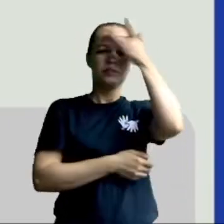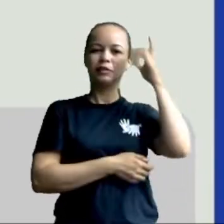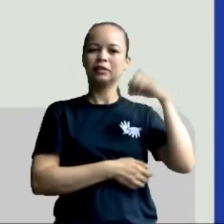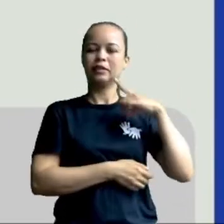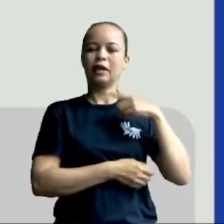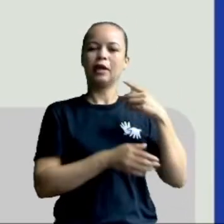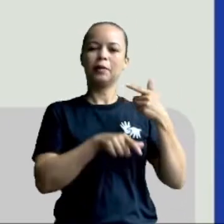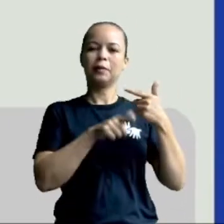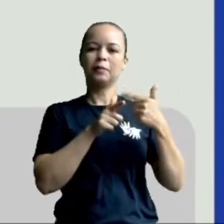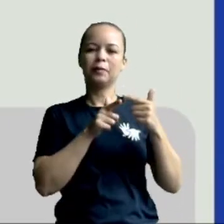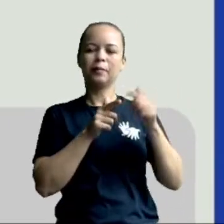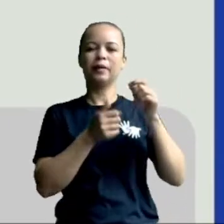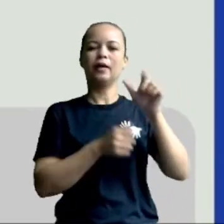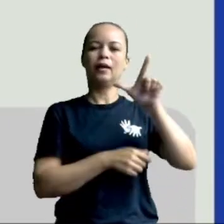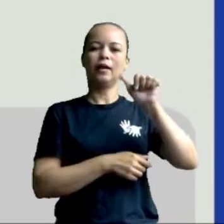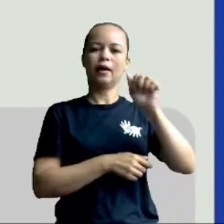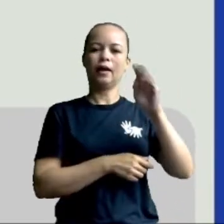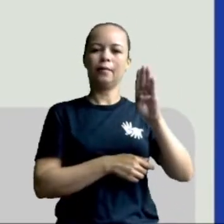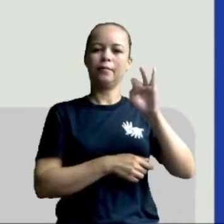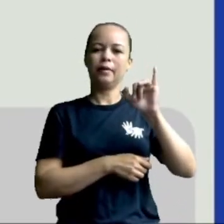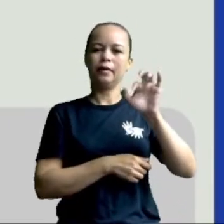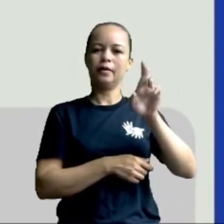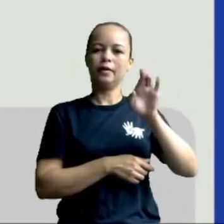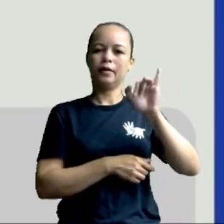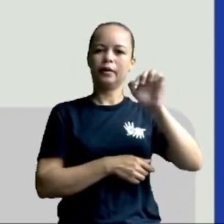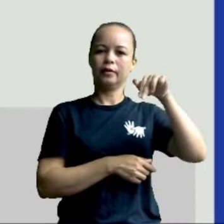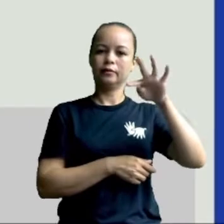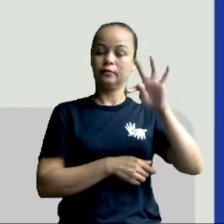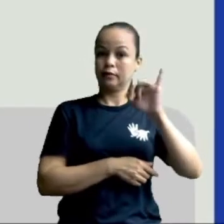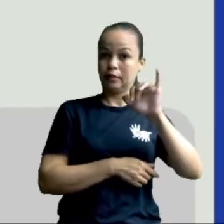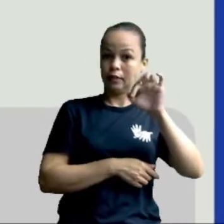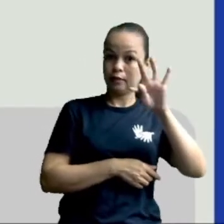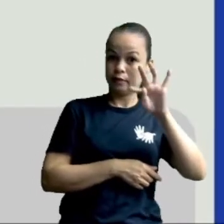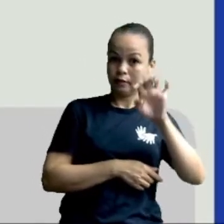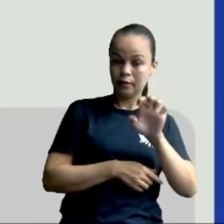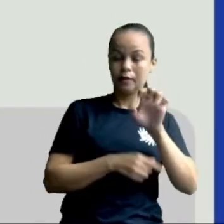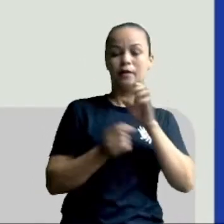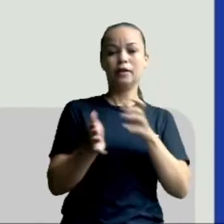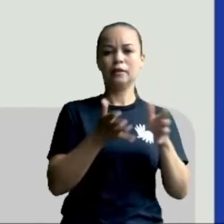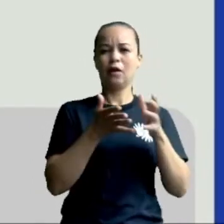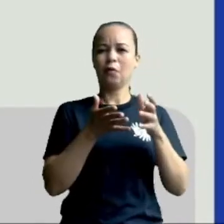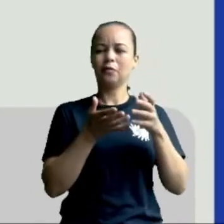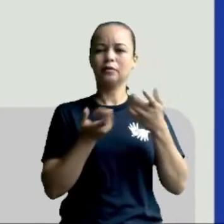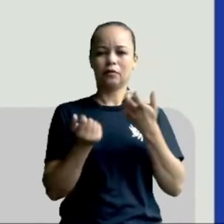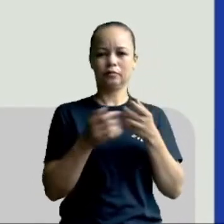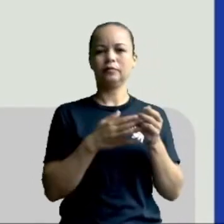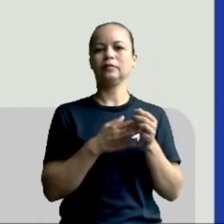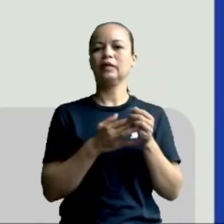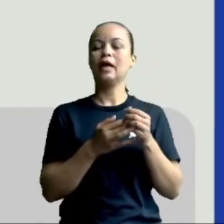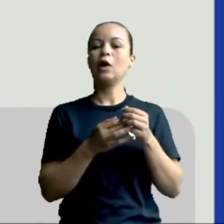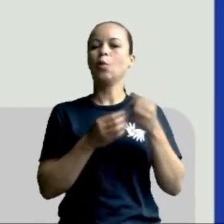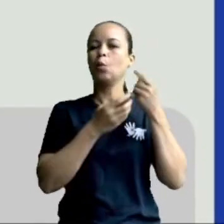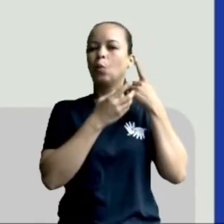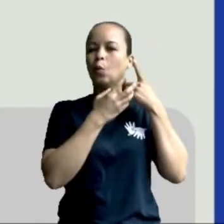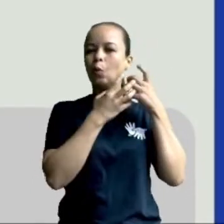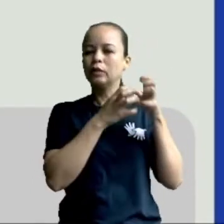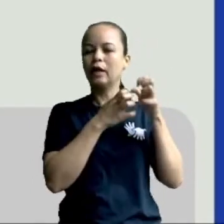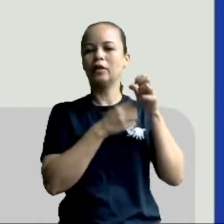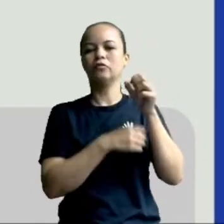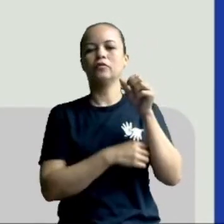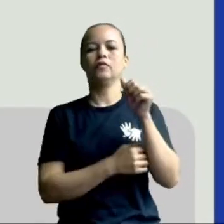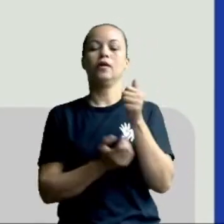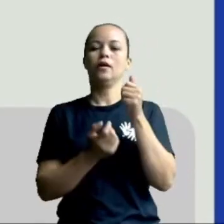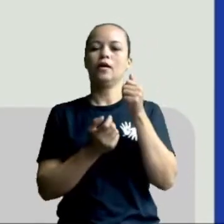labirintite. Vê que coisa legal. Nervo auditivo. Presta atenção nisso aí, são informações legais. O olfato,